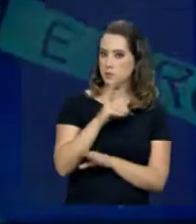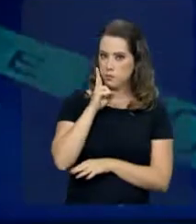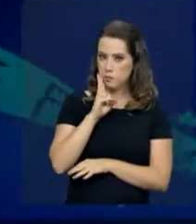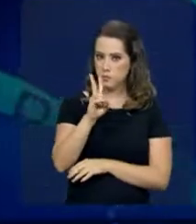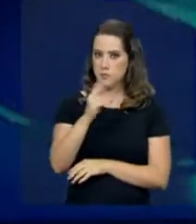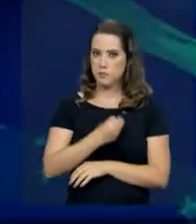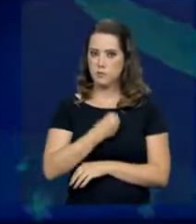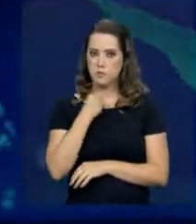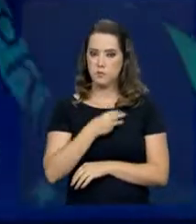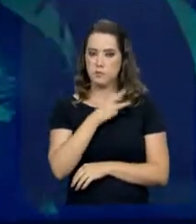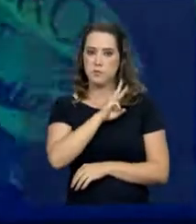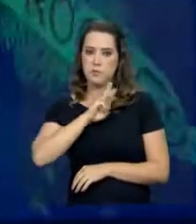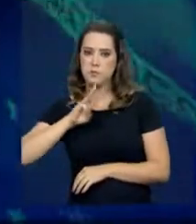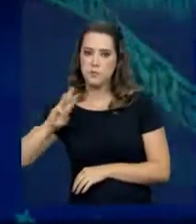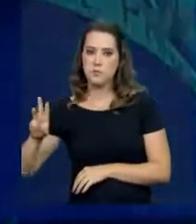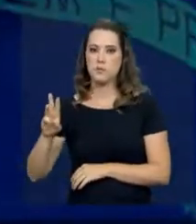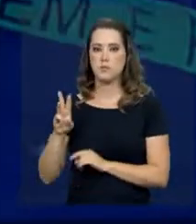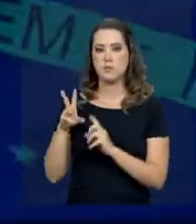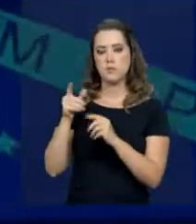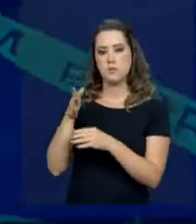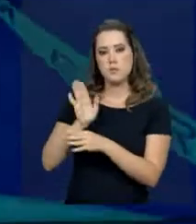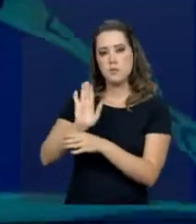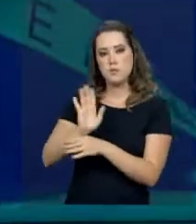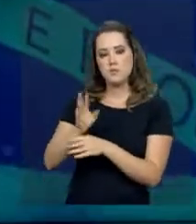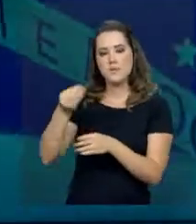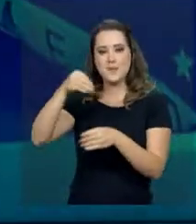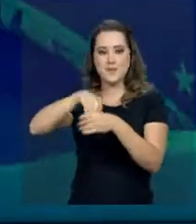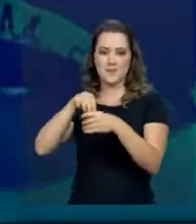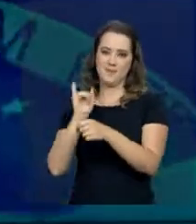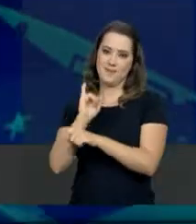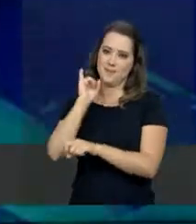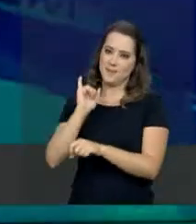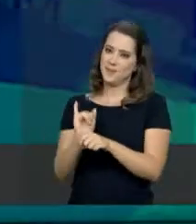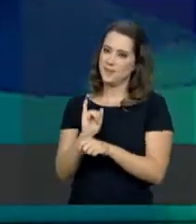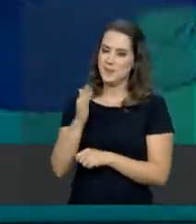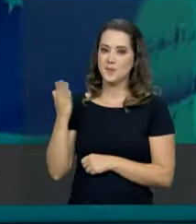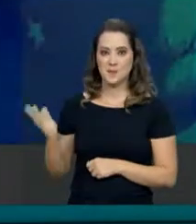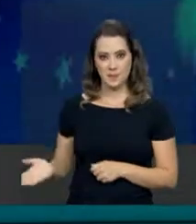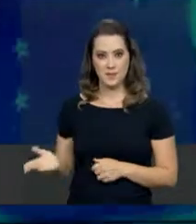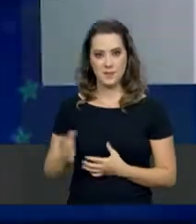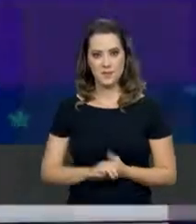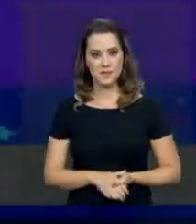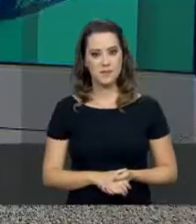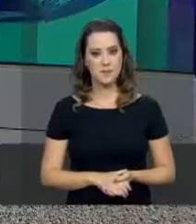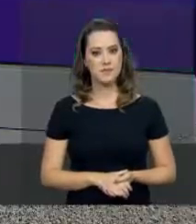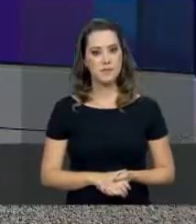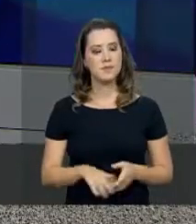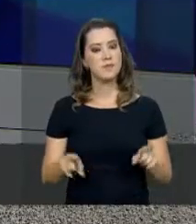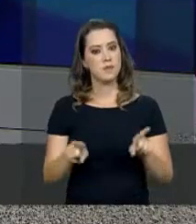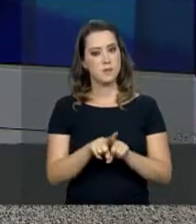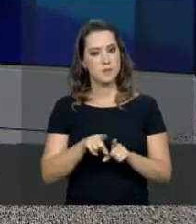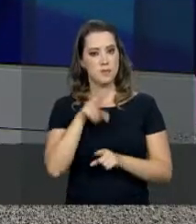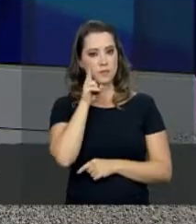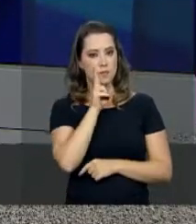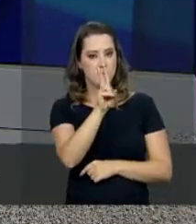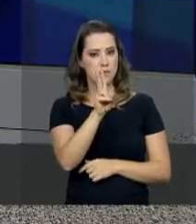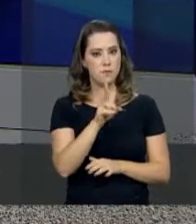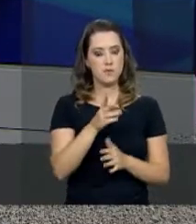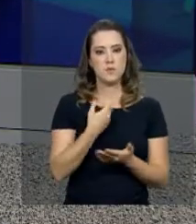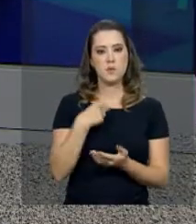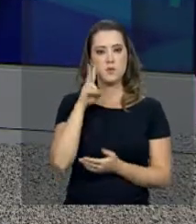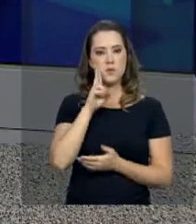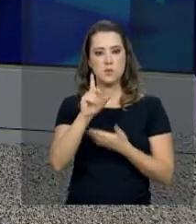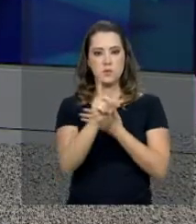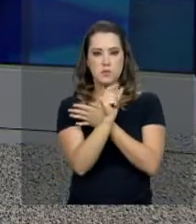ao vivo pelo site da NBR e todas as reportagens estão em nosso canal no YouTube. Acesse também o nosso perfil